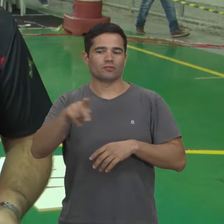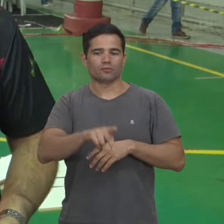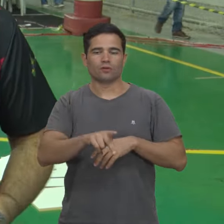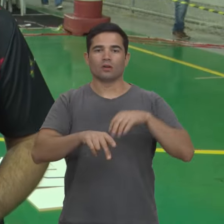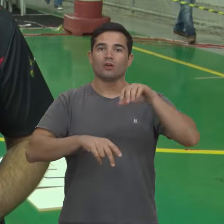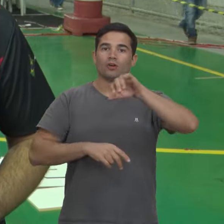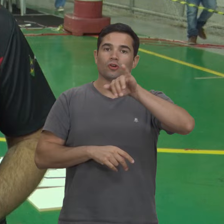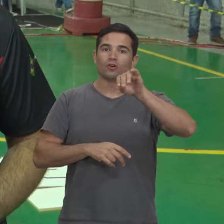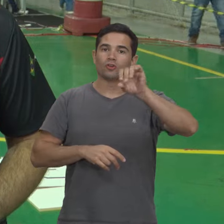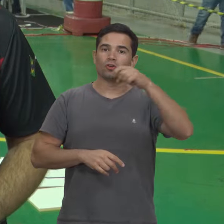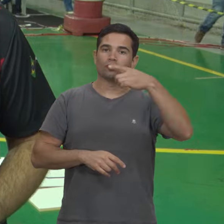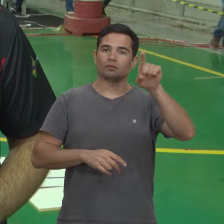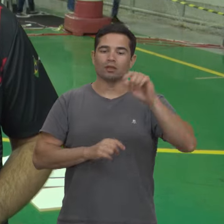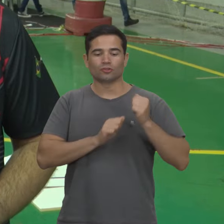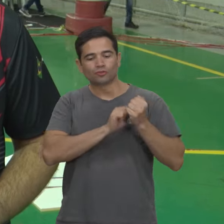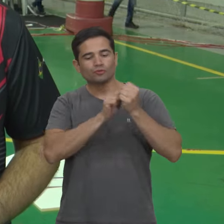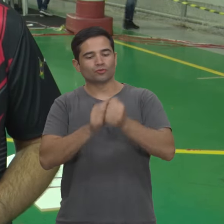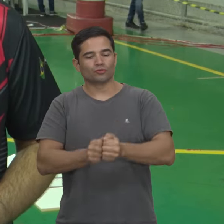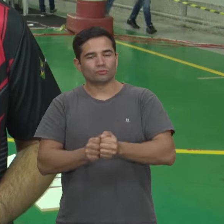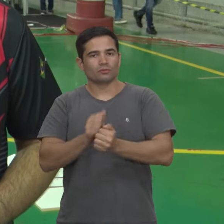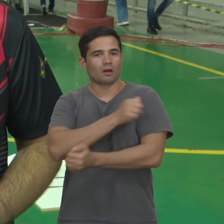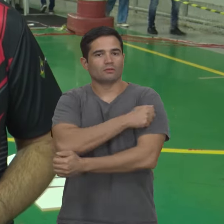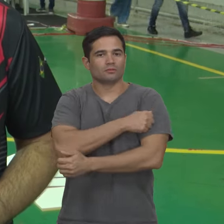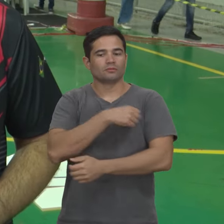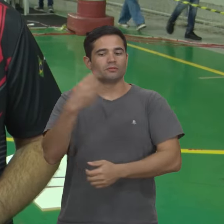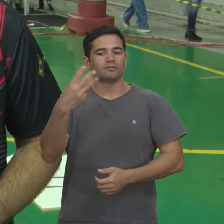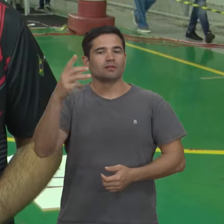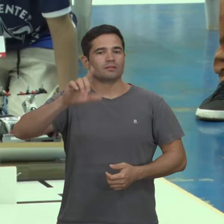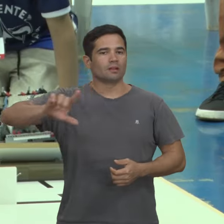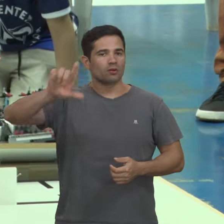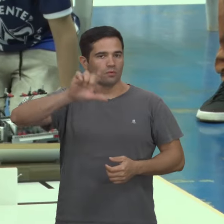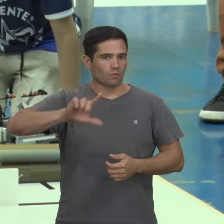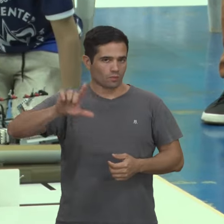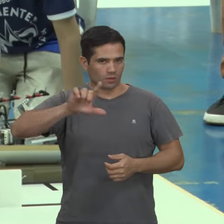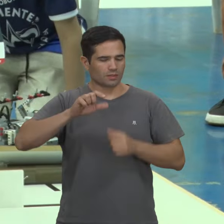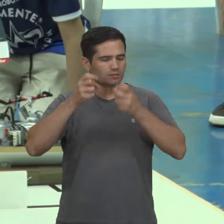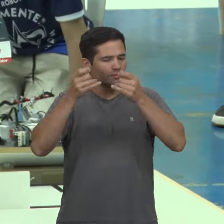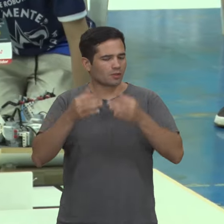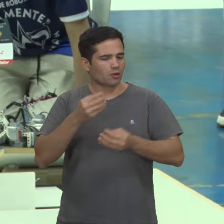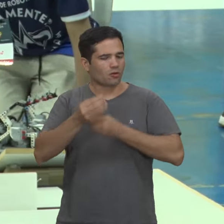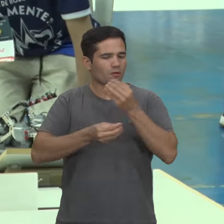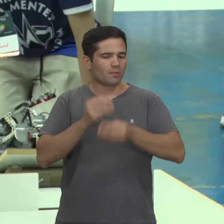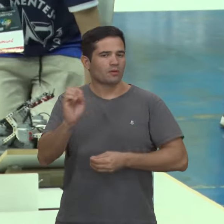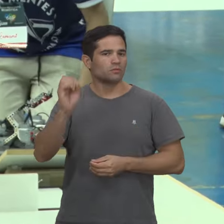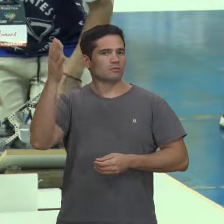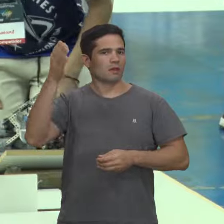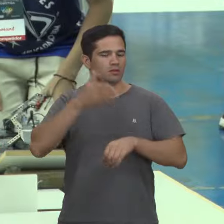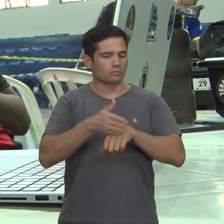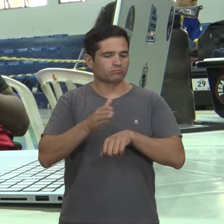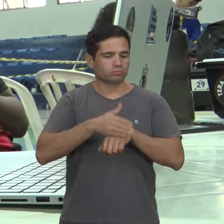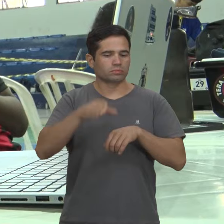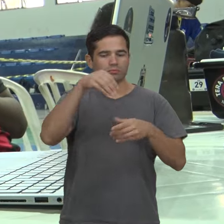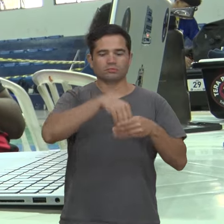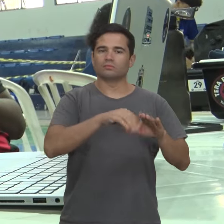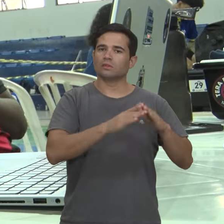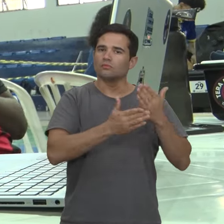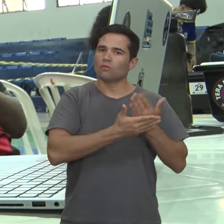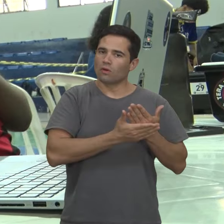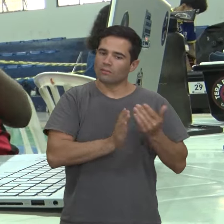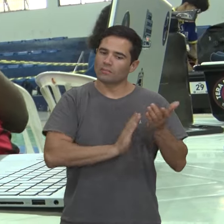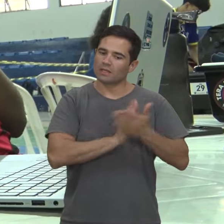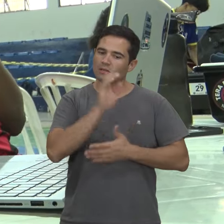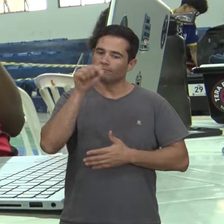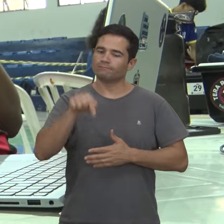José Bertolotto veio acompanhar os alunos de Três Lagoas e explica como ocorre a preparação ainda na escola